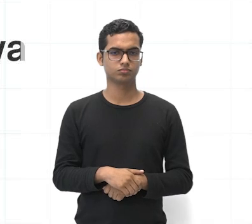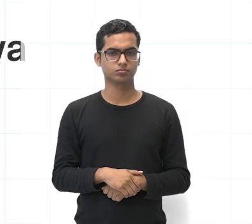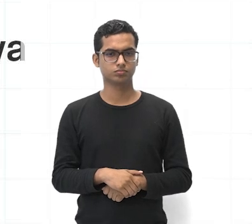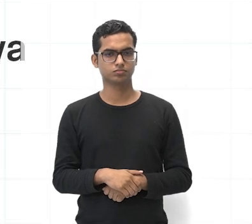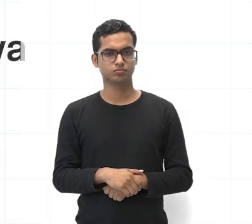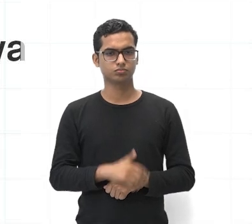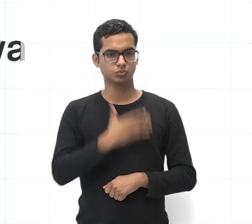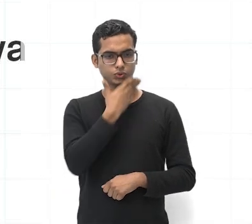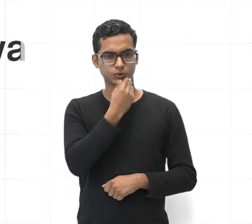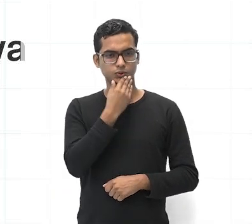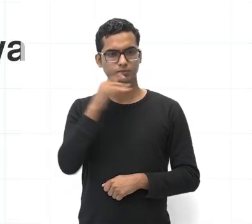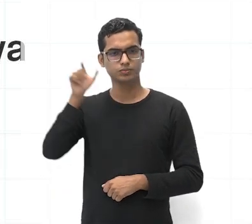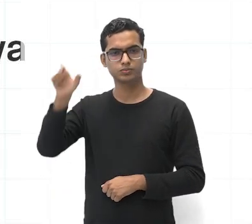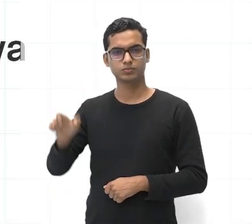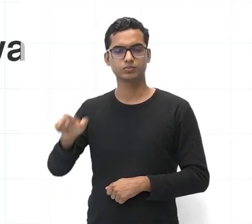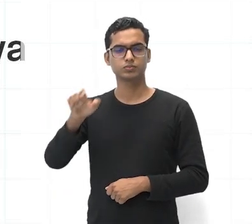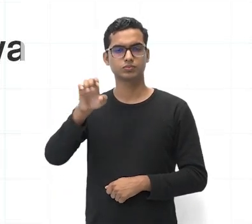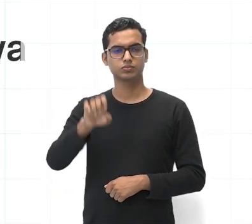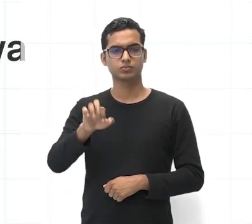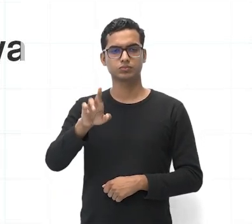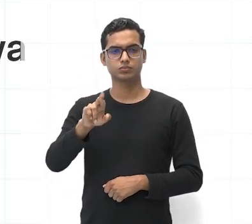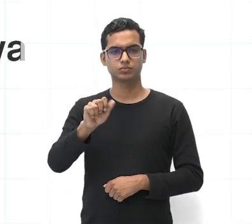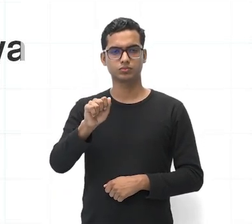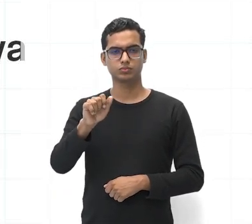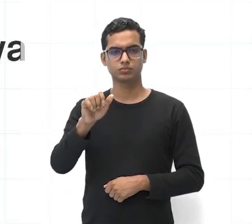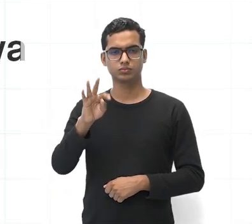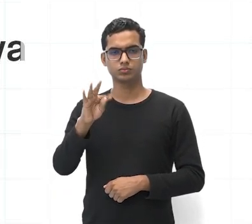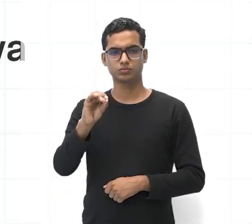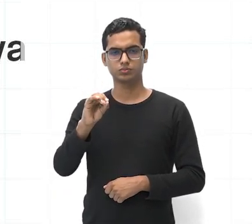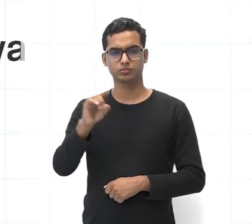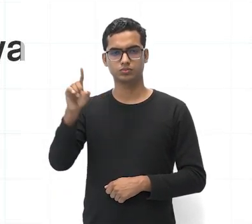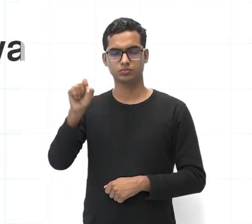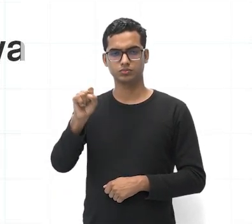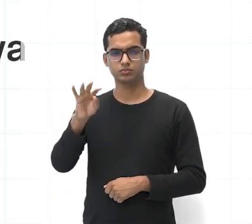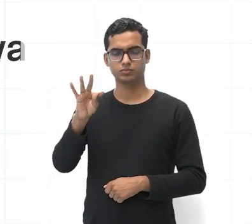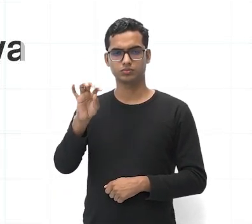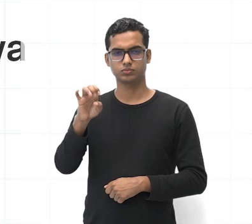realizado pelo estudioso grego